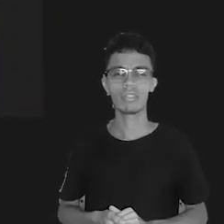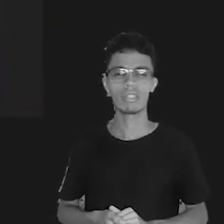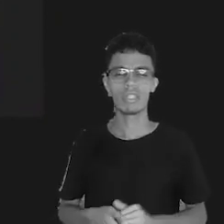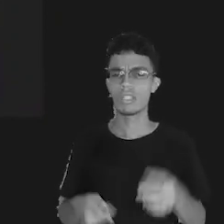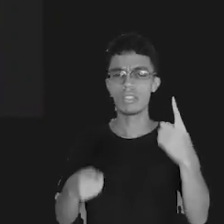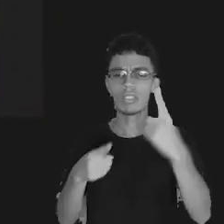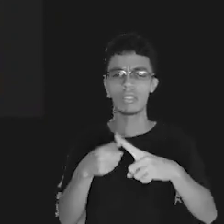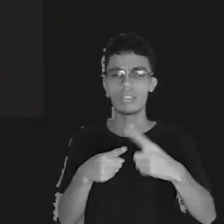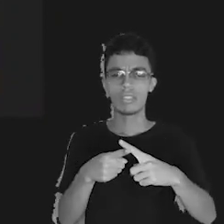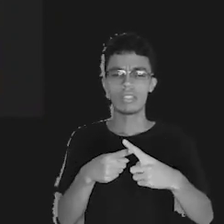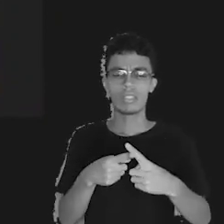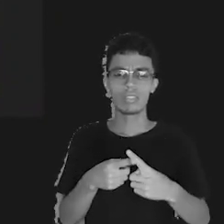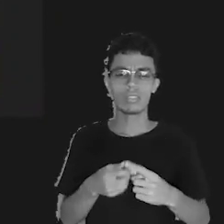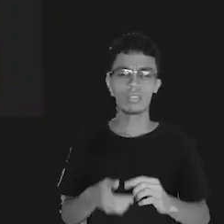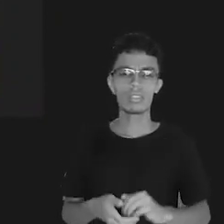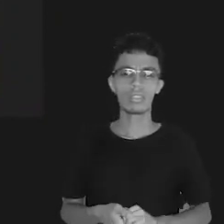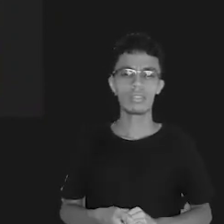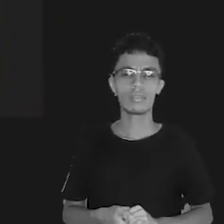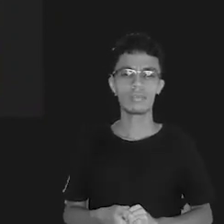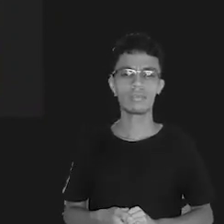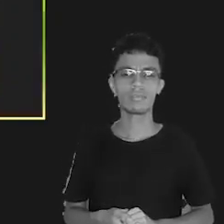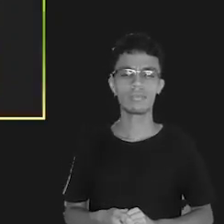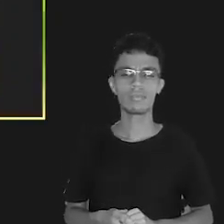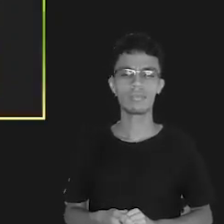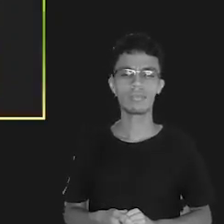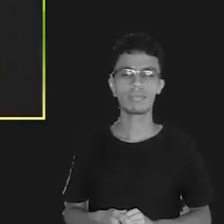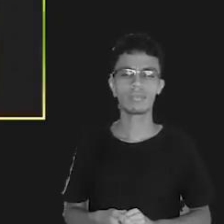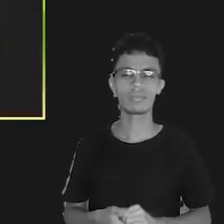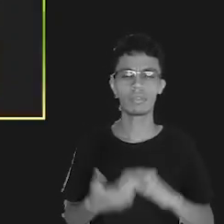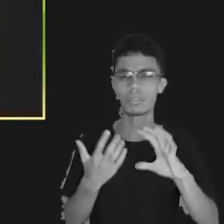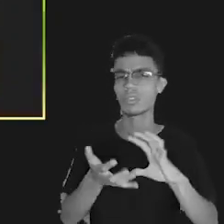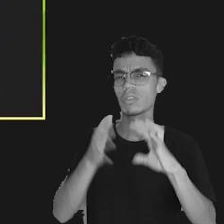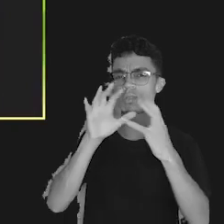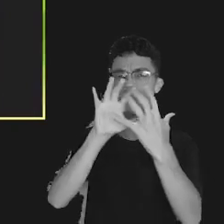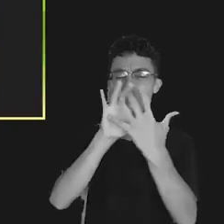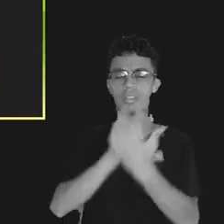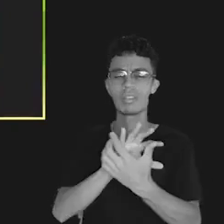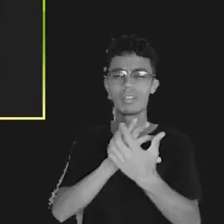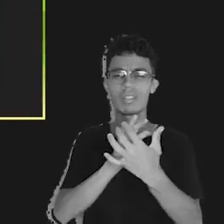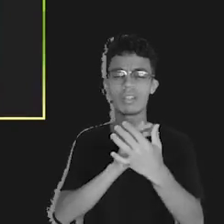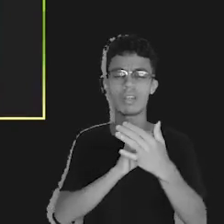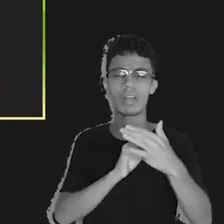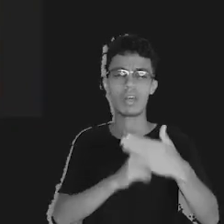Por quê? Para que não se transformassem em guardiães.